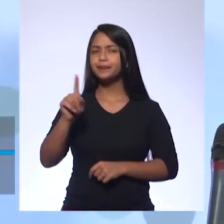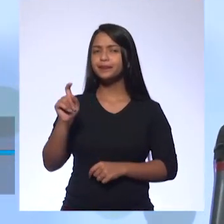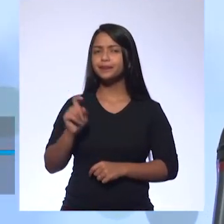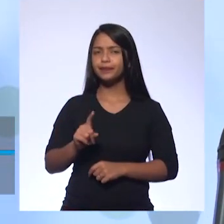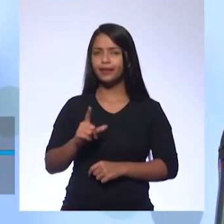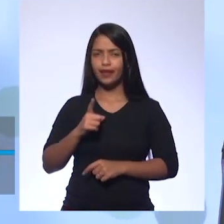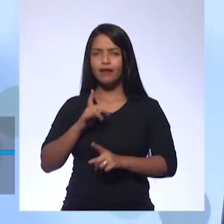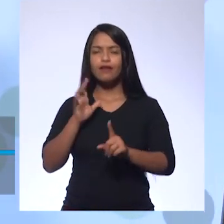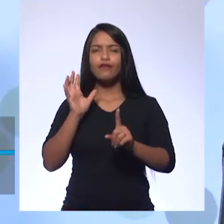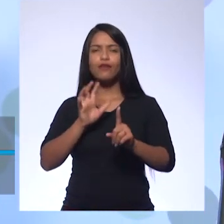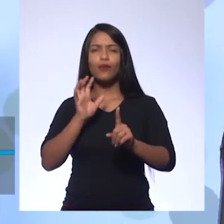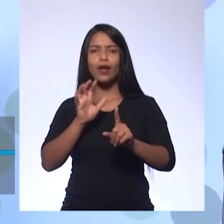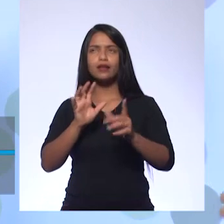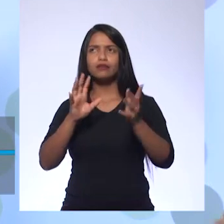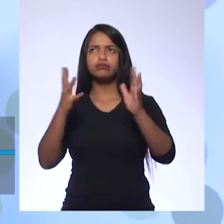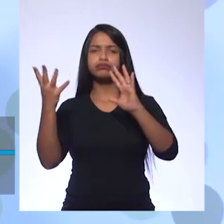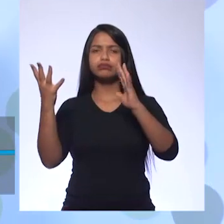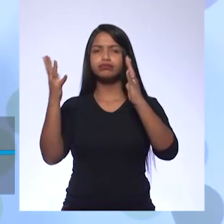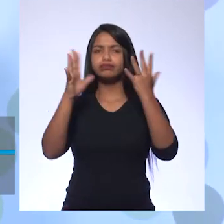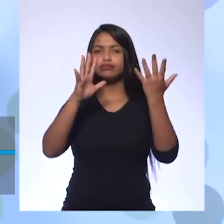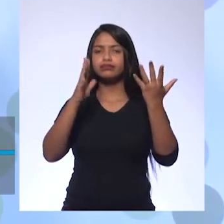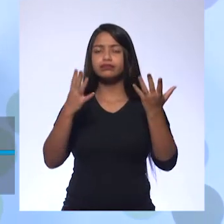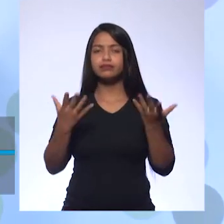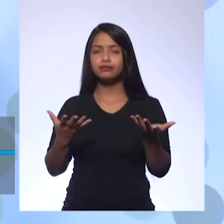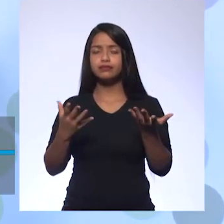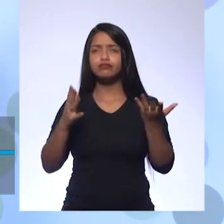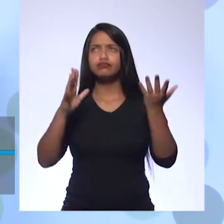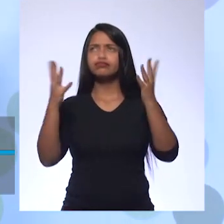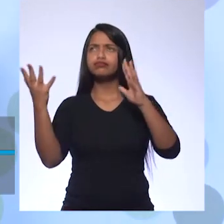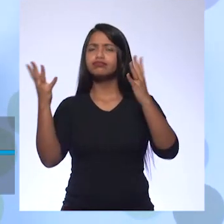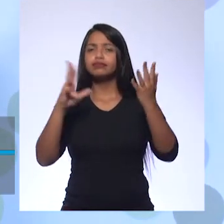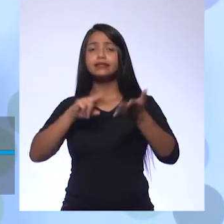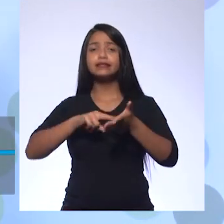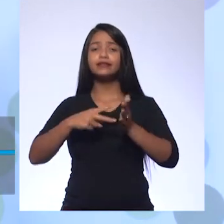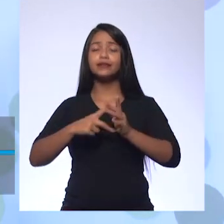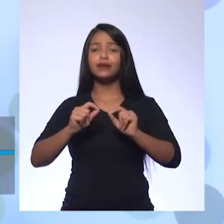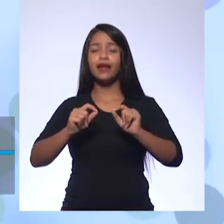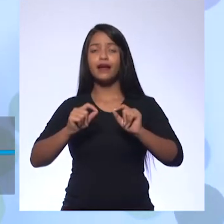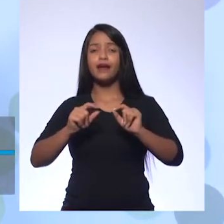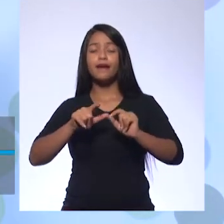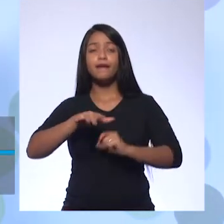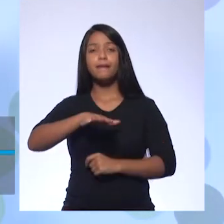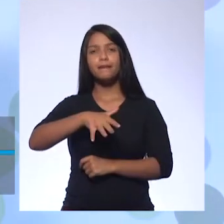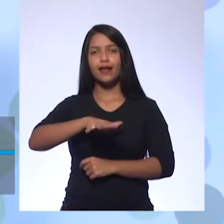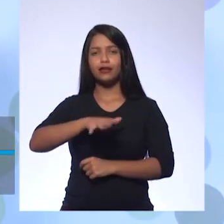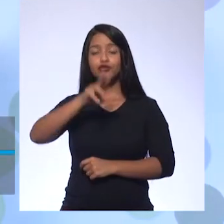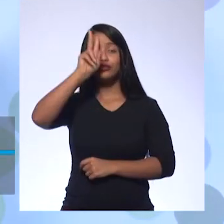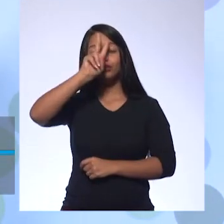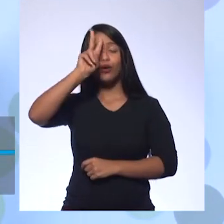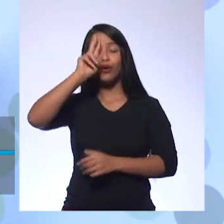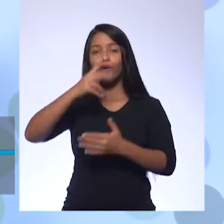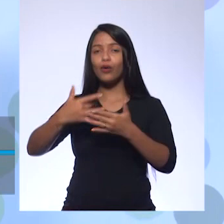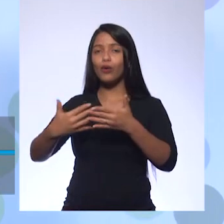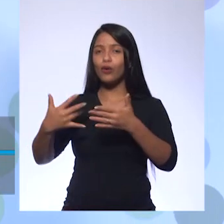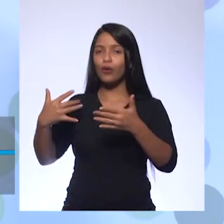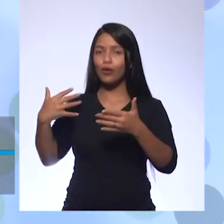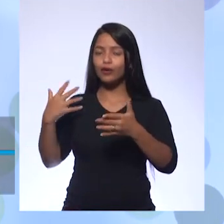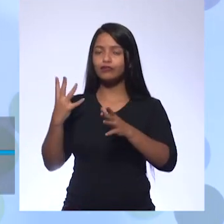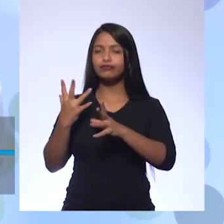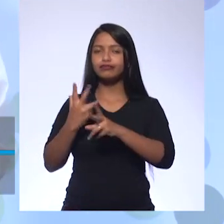no clima? Quando a gente fala de clima, a gente está falando de uma média, tá? Uma média histórica de